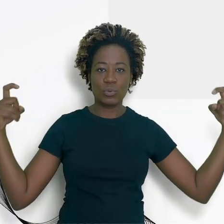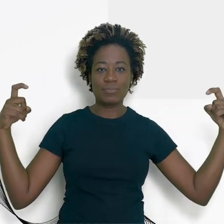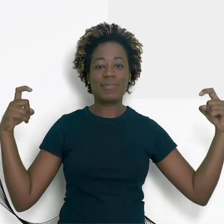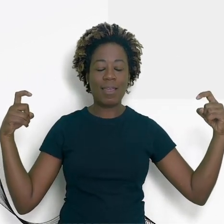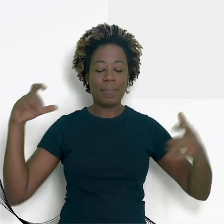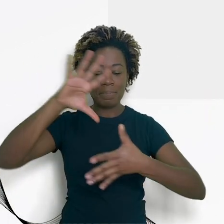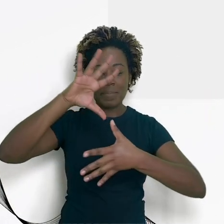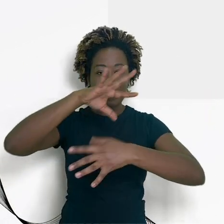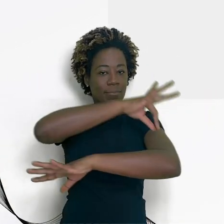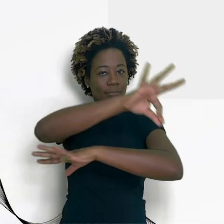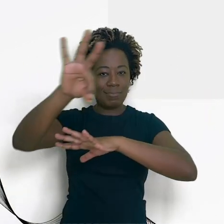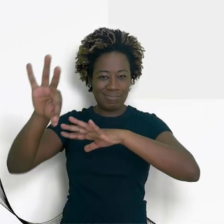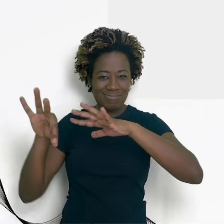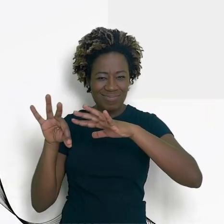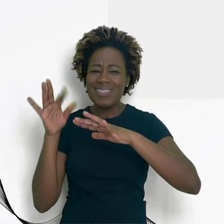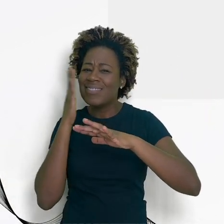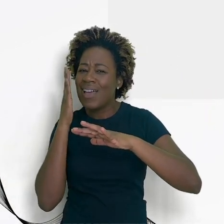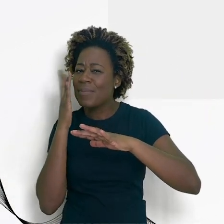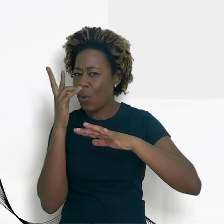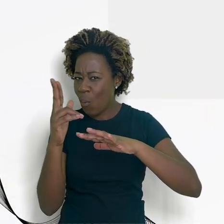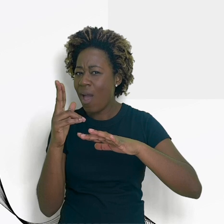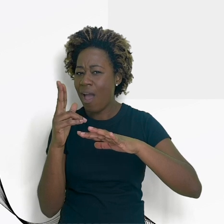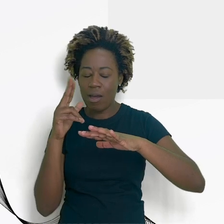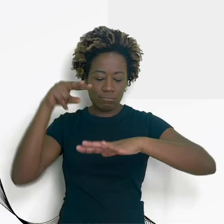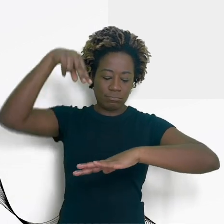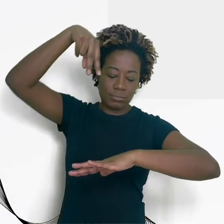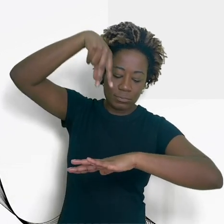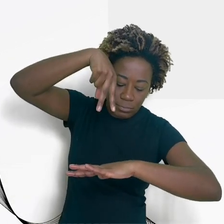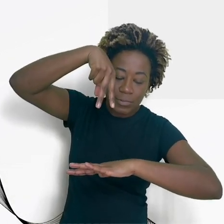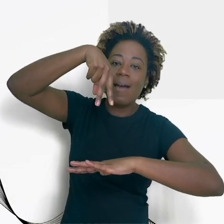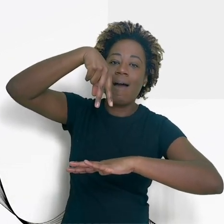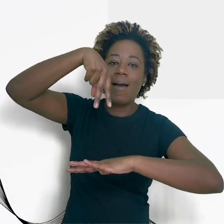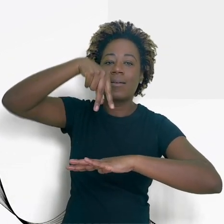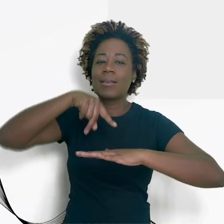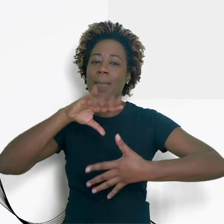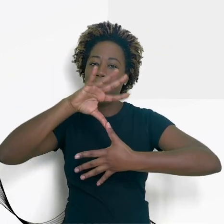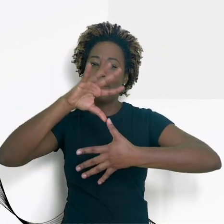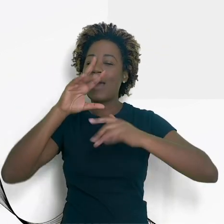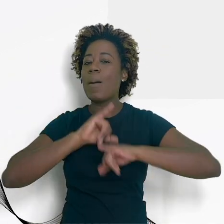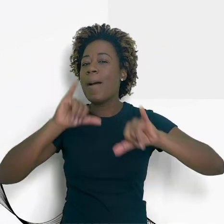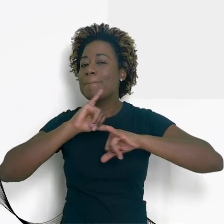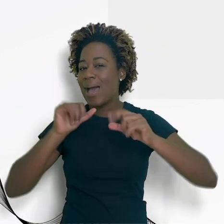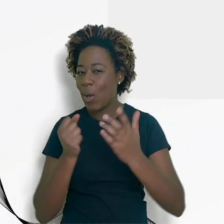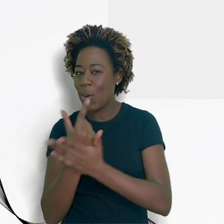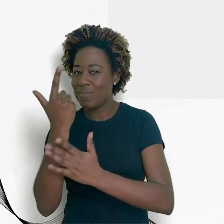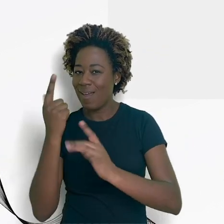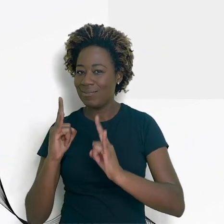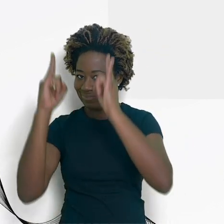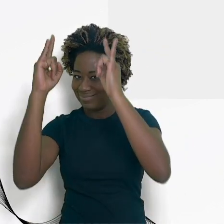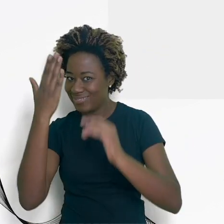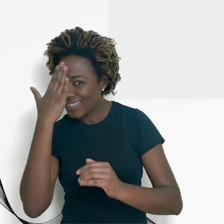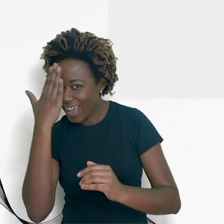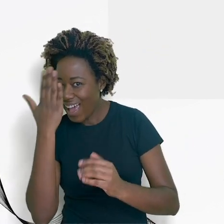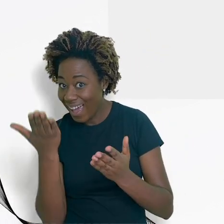da planta do que está acontecendo. Sabe quando a gente vê de cima? Como se fosse uma planta dessas, quando a gente vai ver propaganda de apartamento, que eles